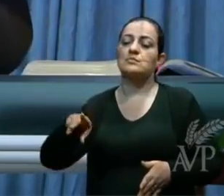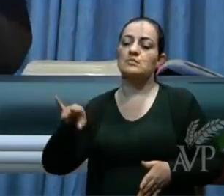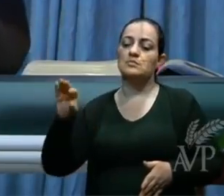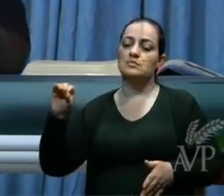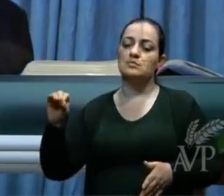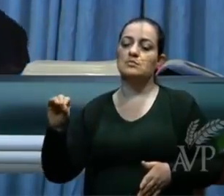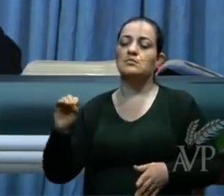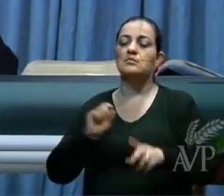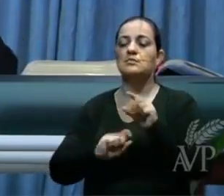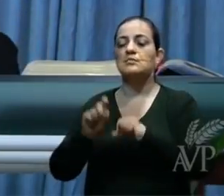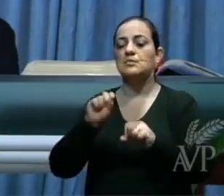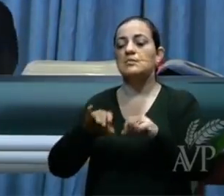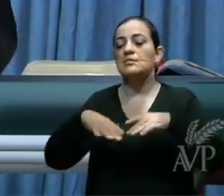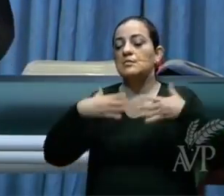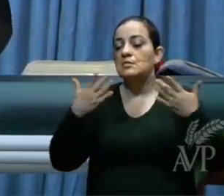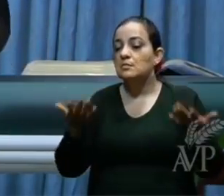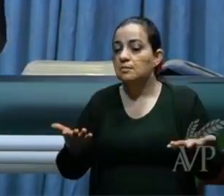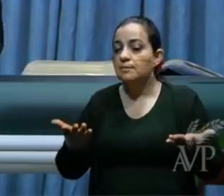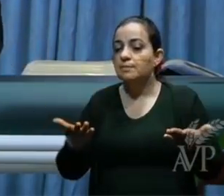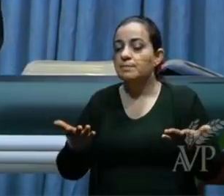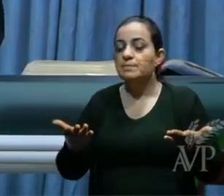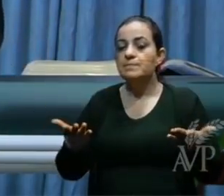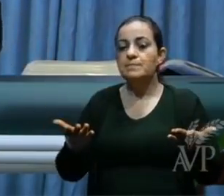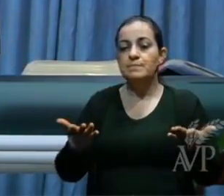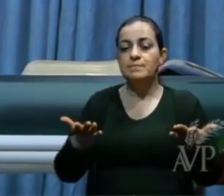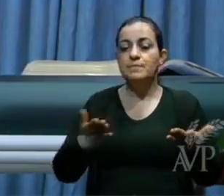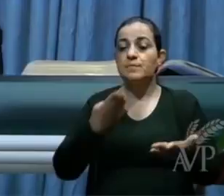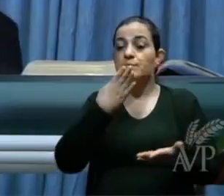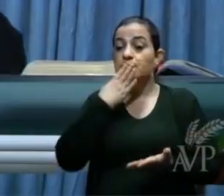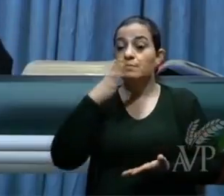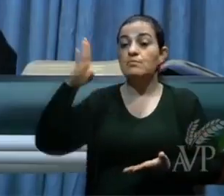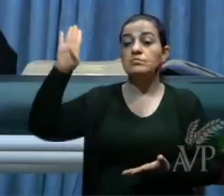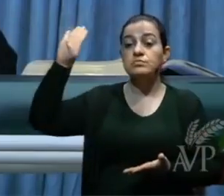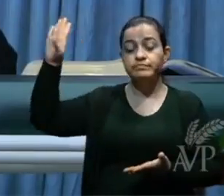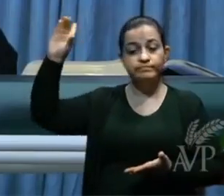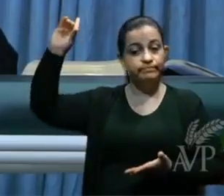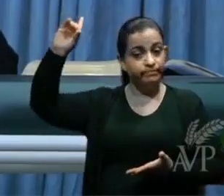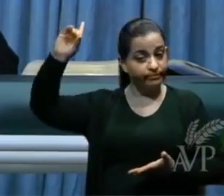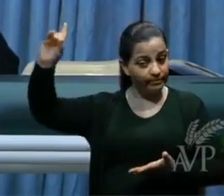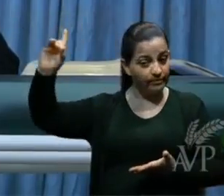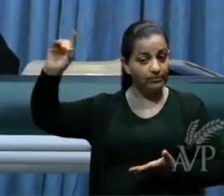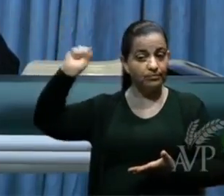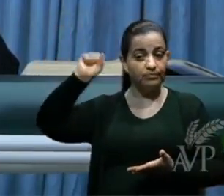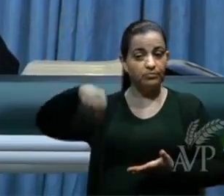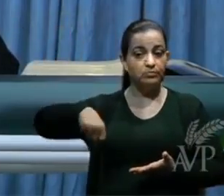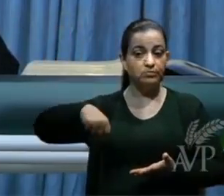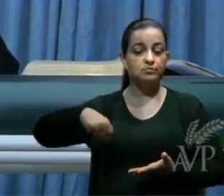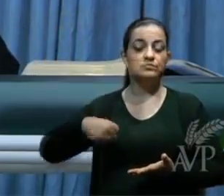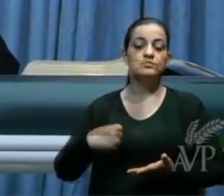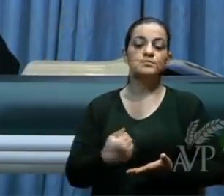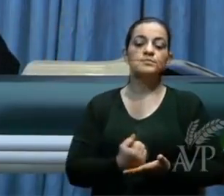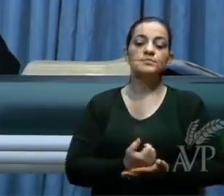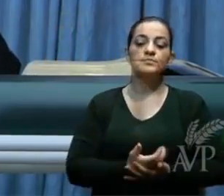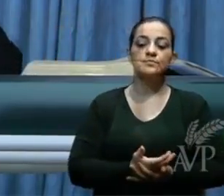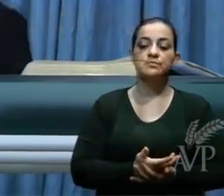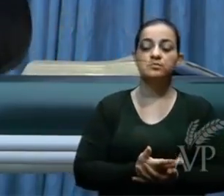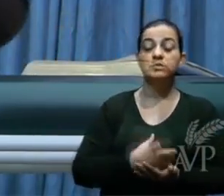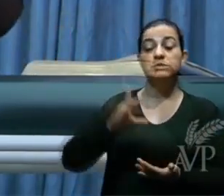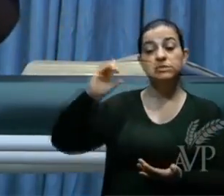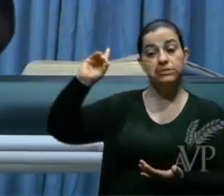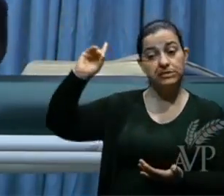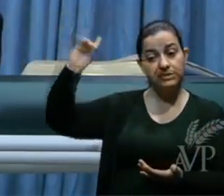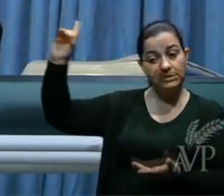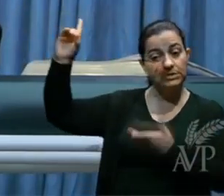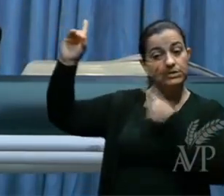então aí está as promessas de deus deus